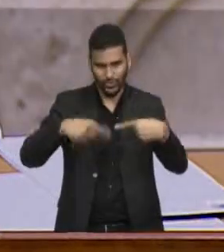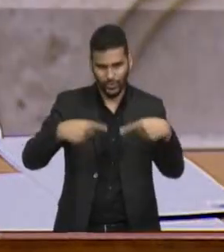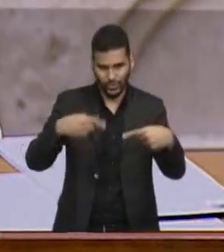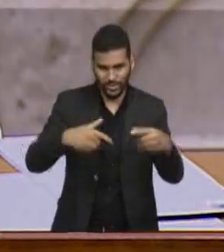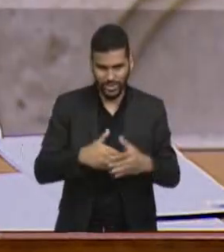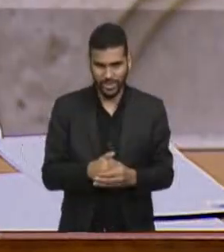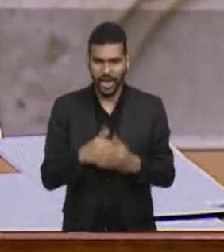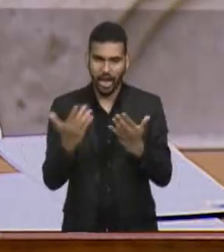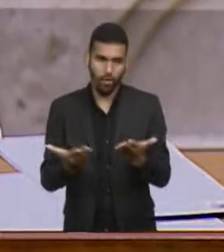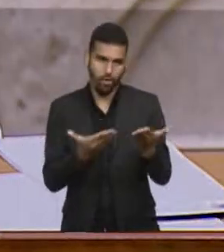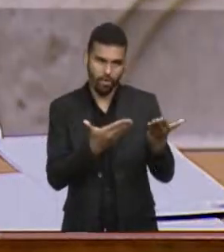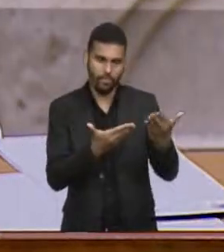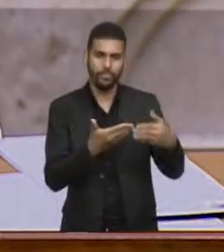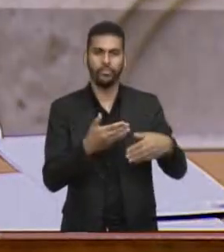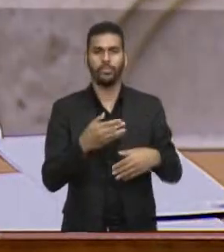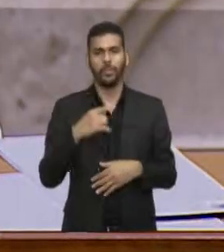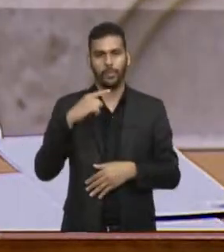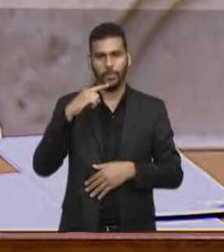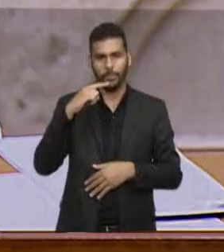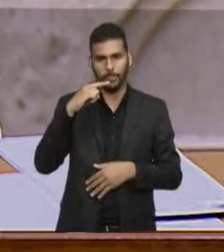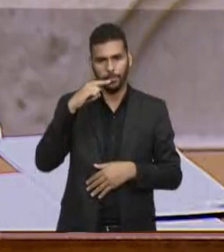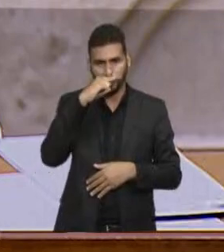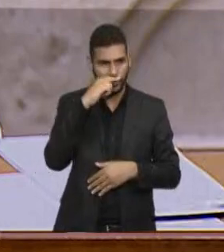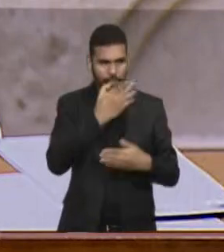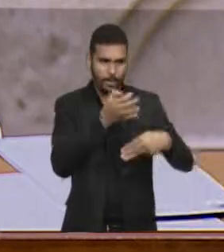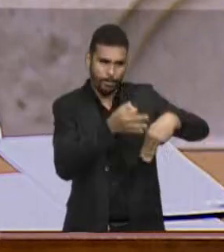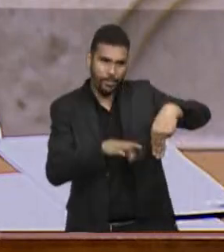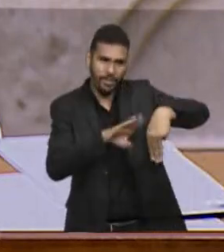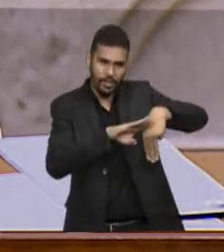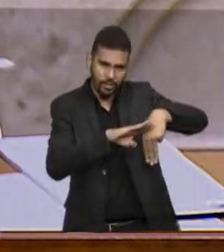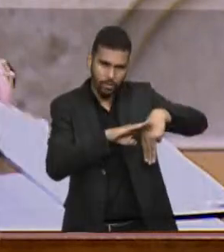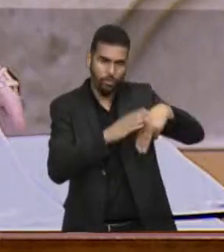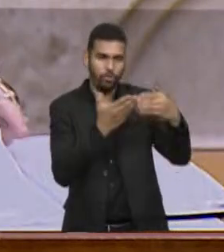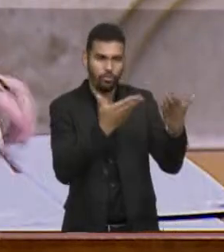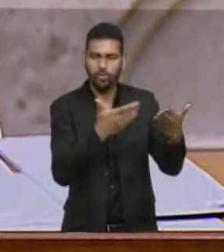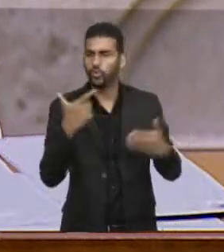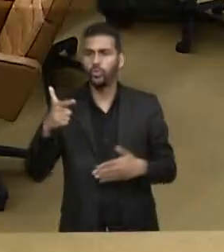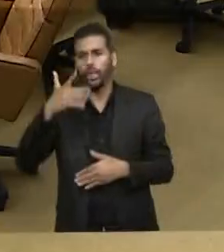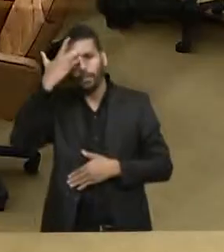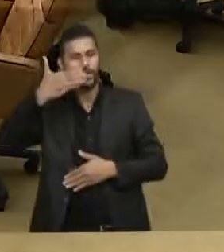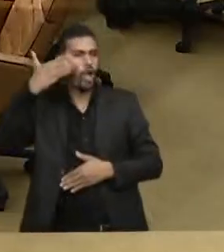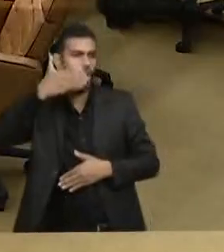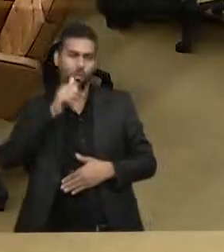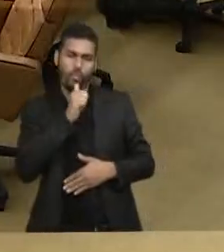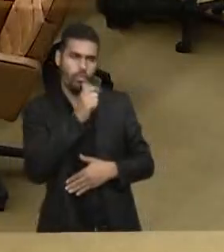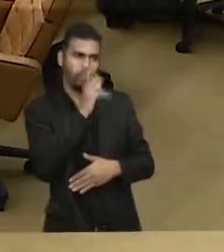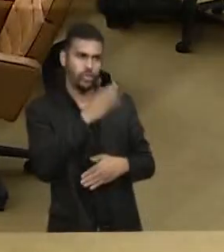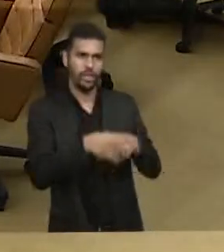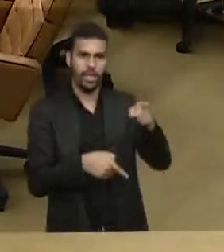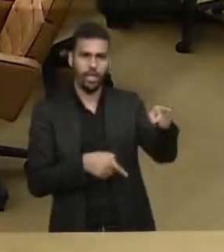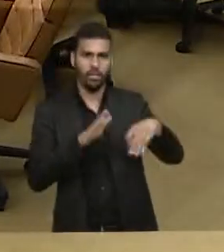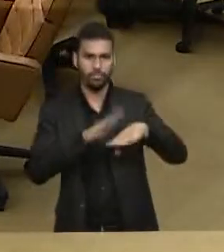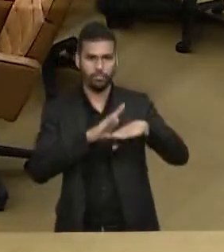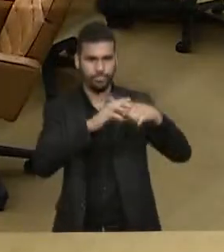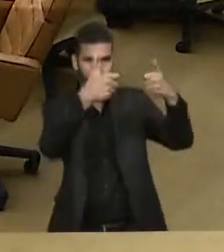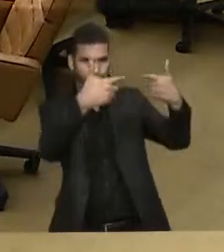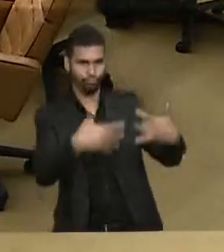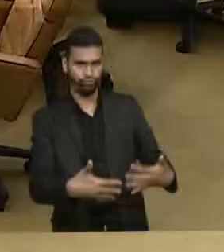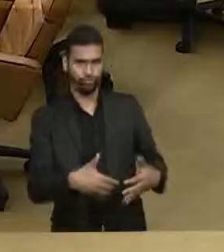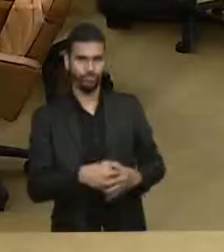Ministro não há sustentação oral Muito obrigado senhora Presidente como